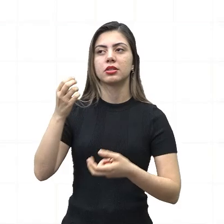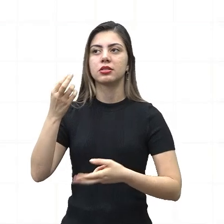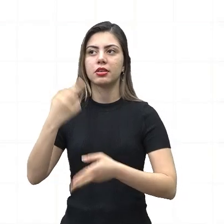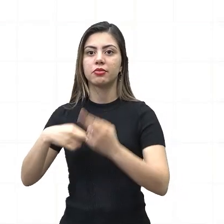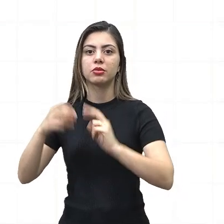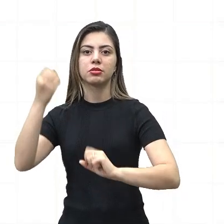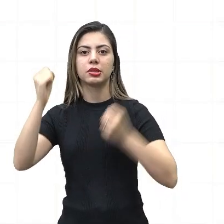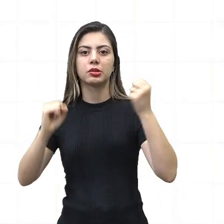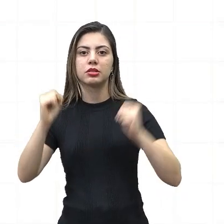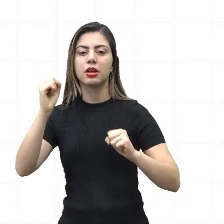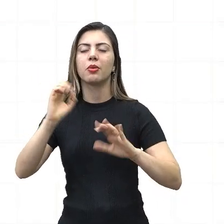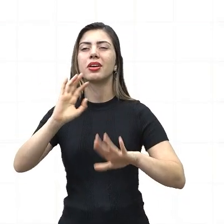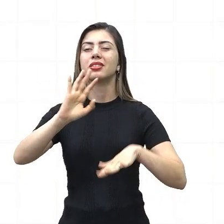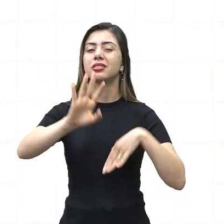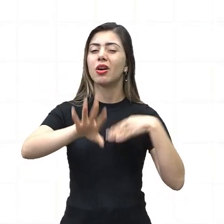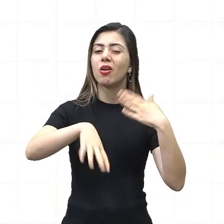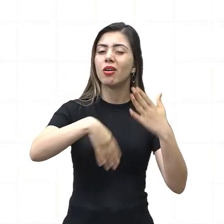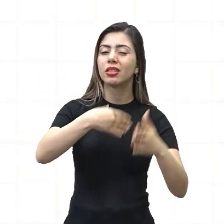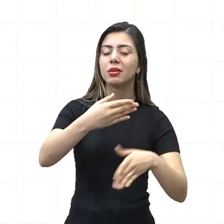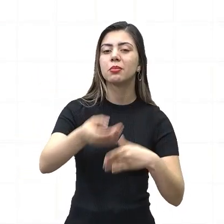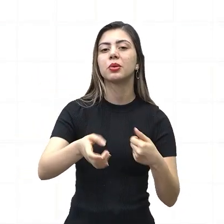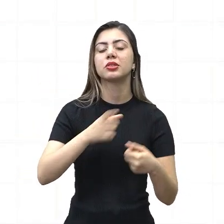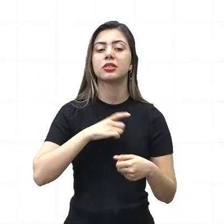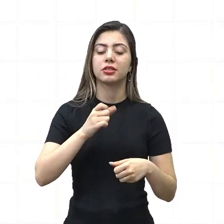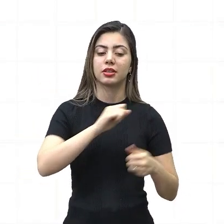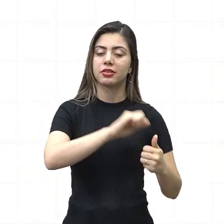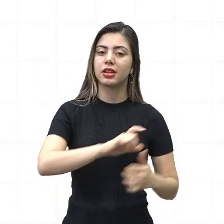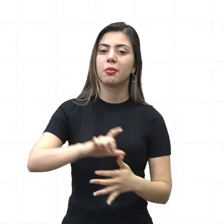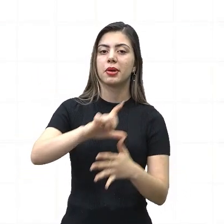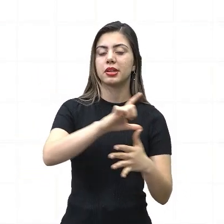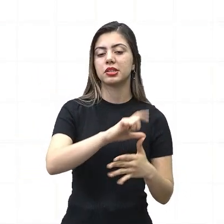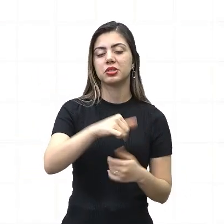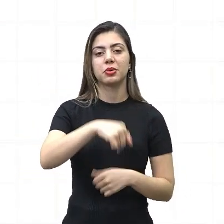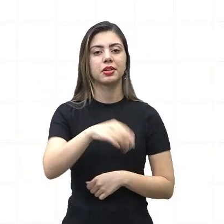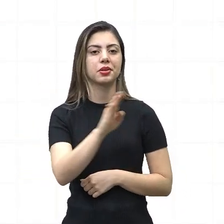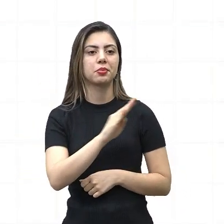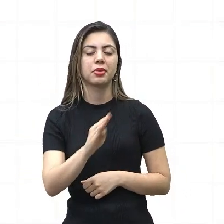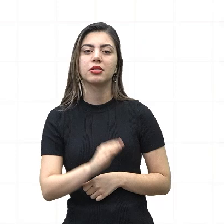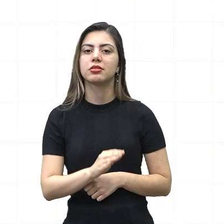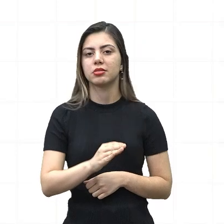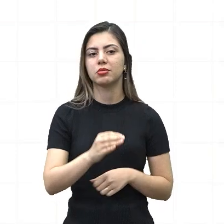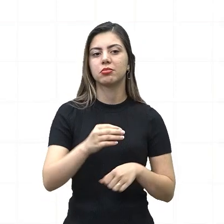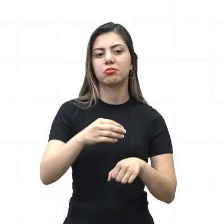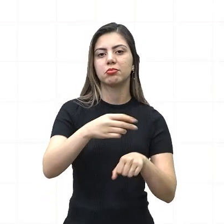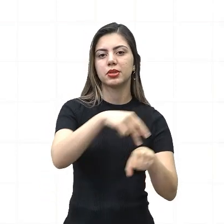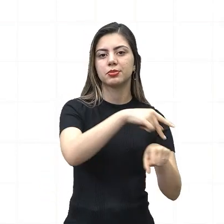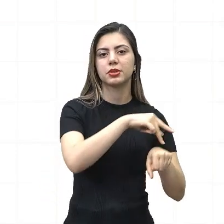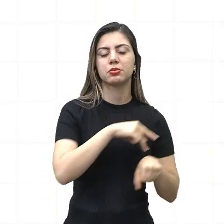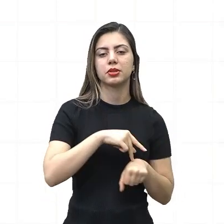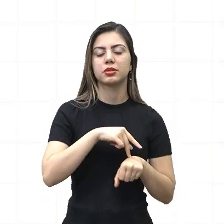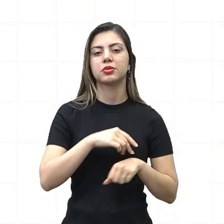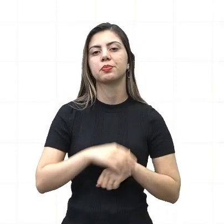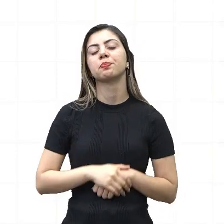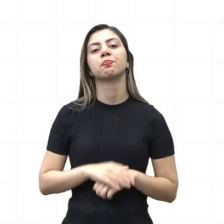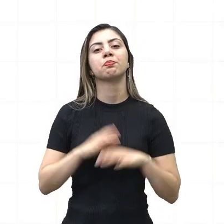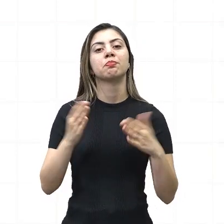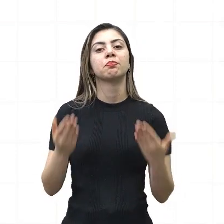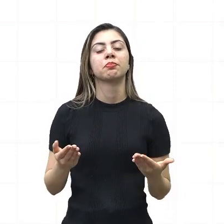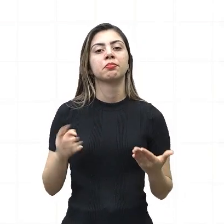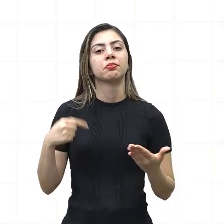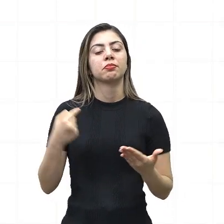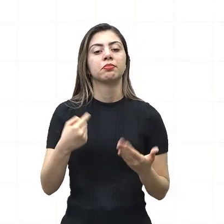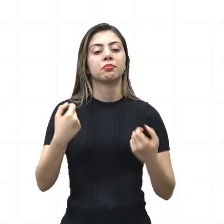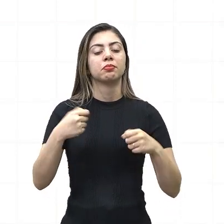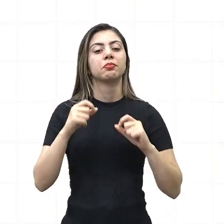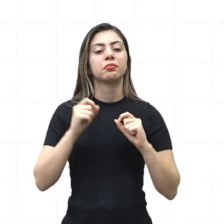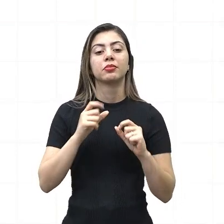chegarem aqui nas cidades da América Latina, no Brasil e etc. Né? E ainda existe uma dependência de